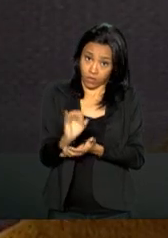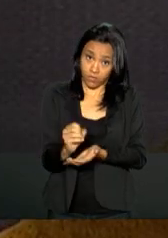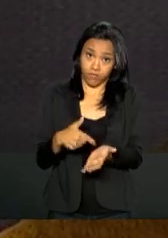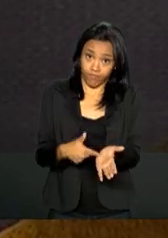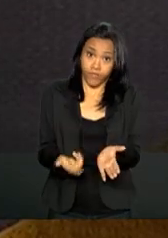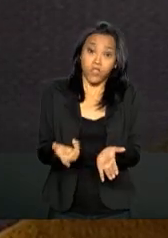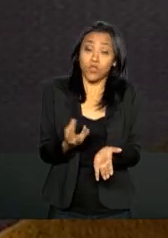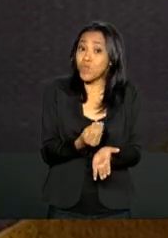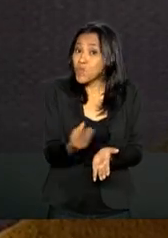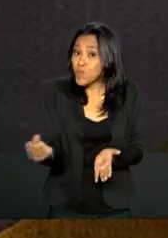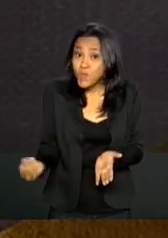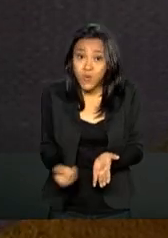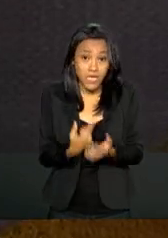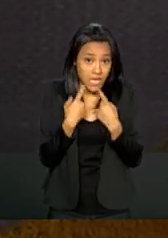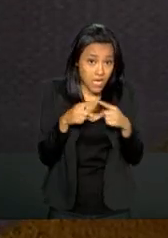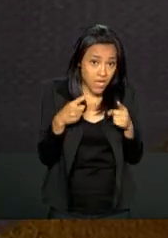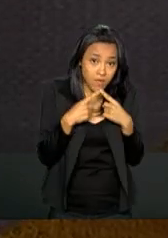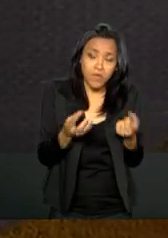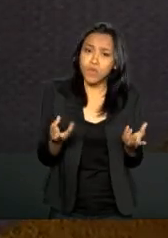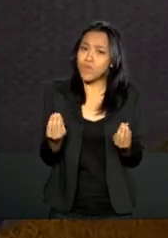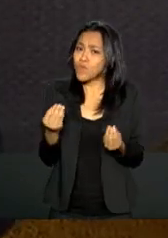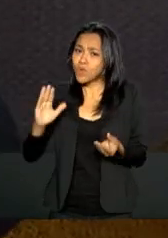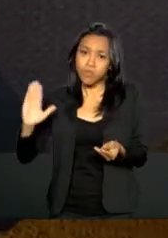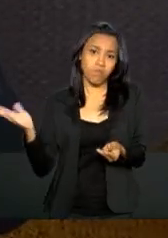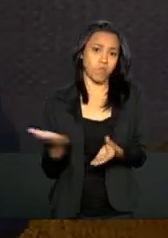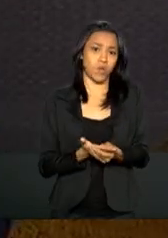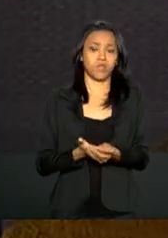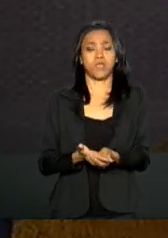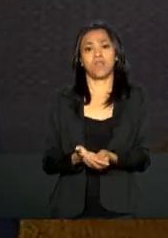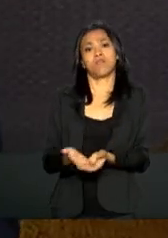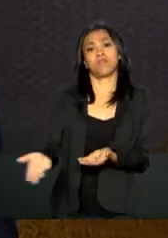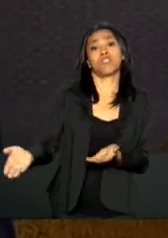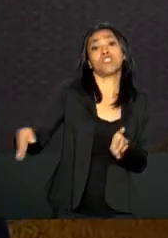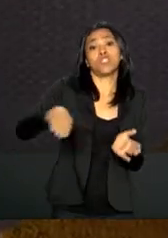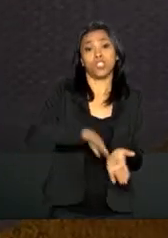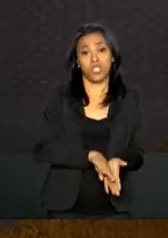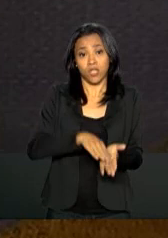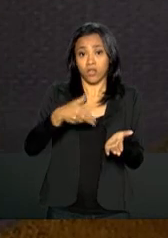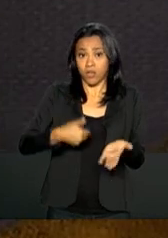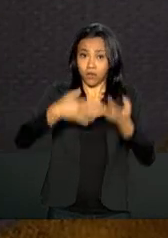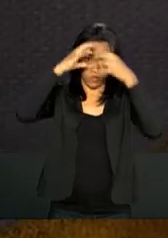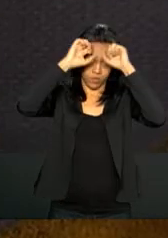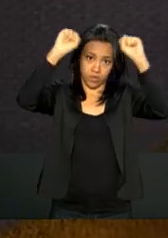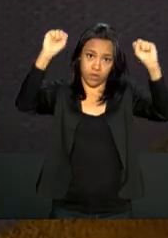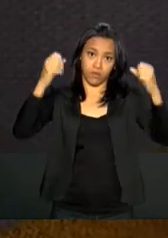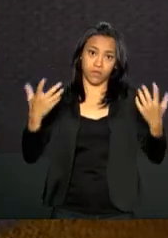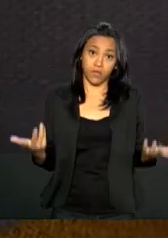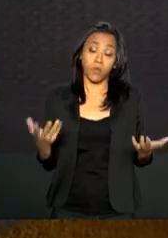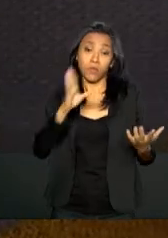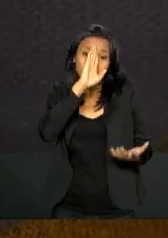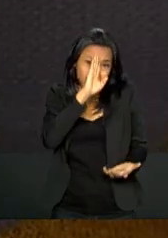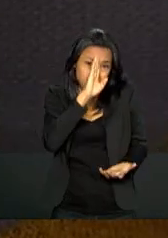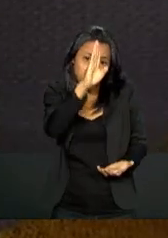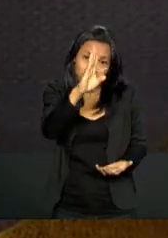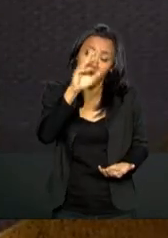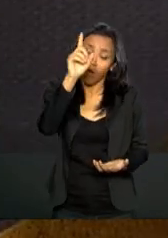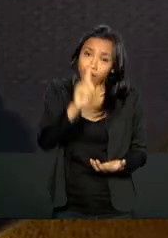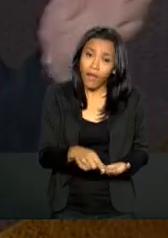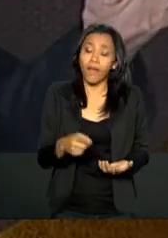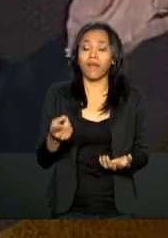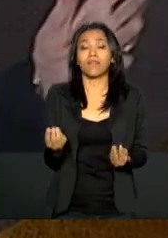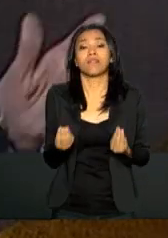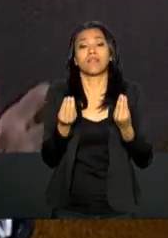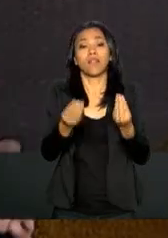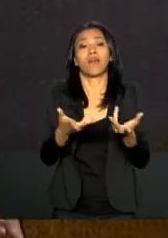ao judiciário então ter uma ordem jurídica estável é garantir a estabilidade social